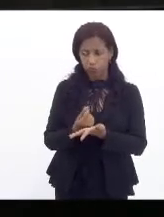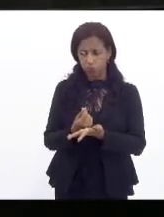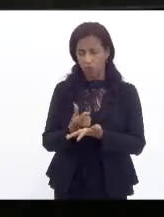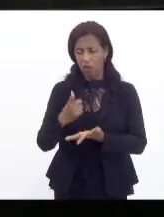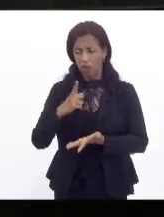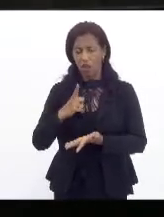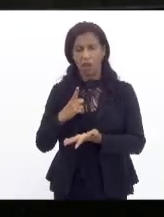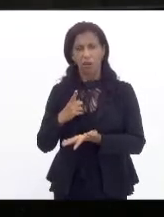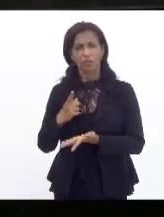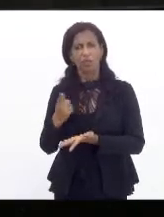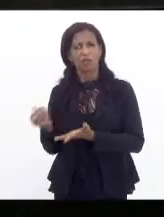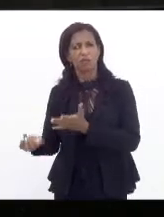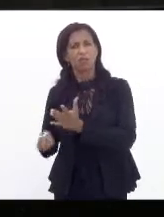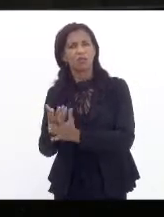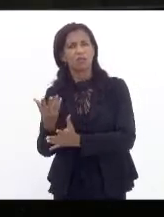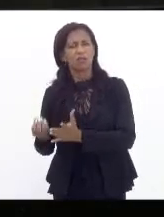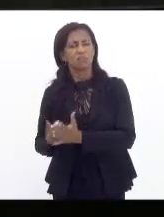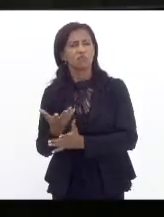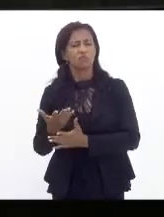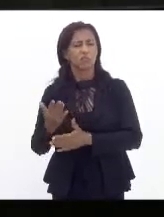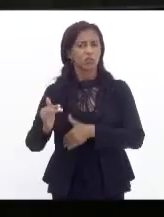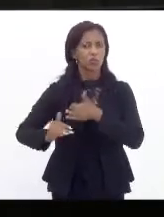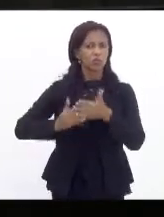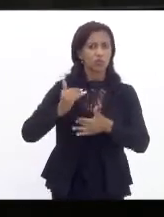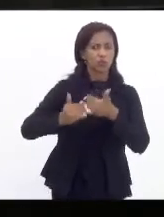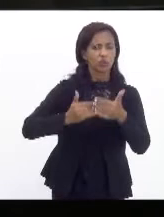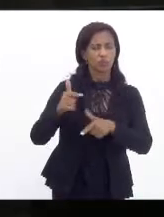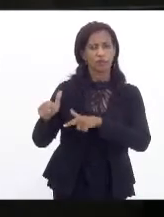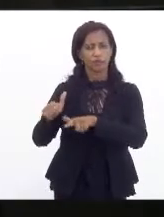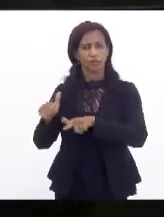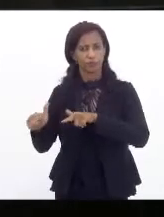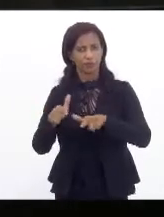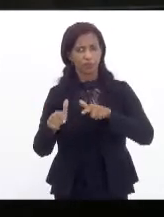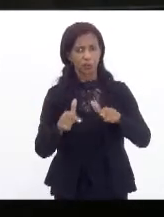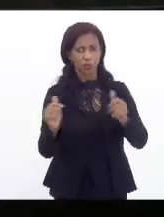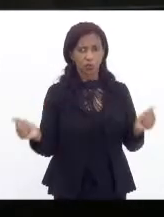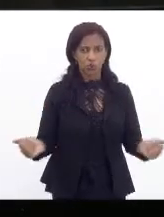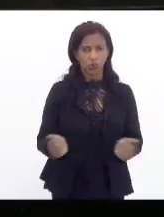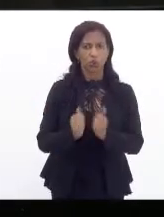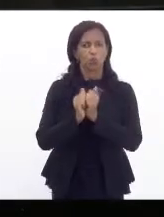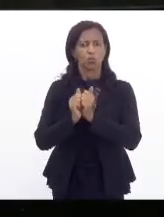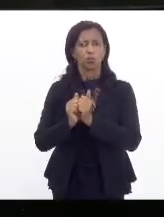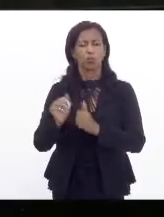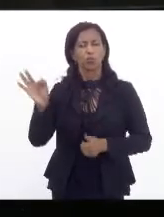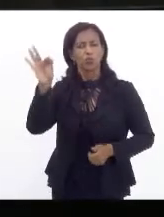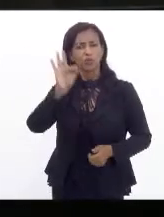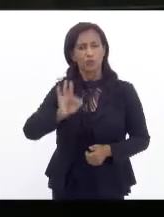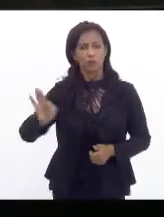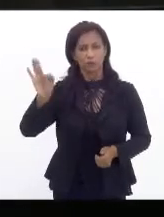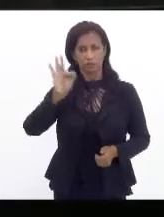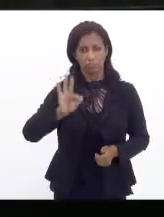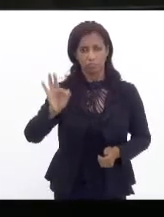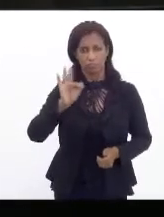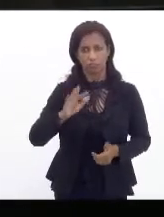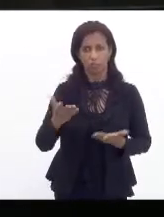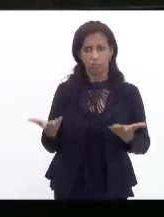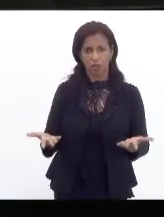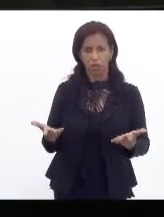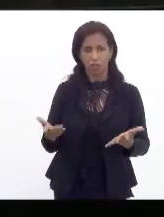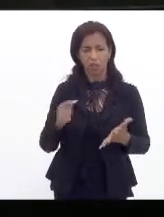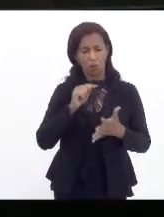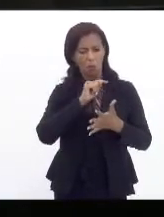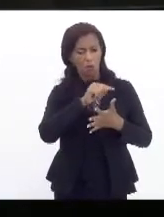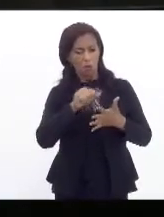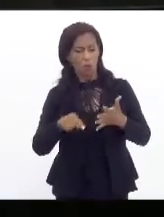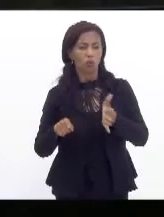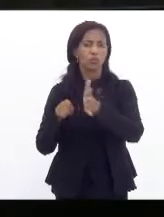ter a iniciativa de desenvolver os trabalhos junto com as universidades, que são ponto